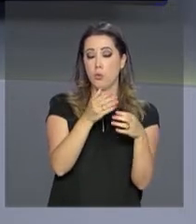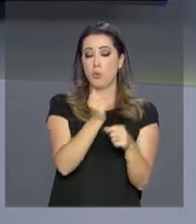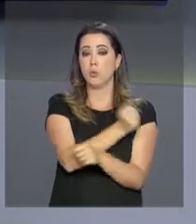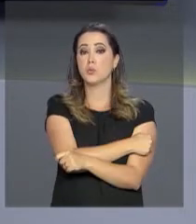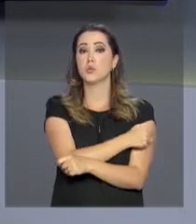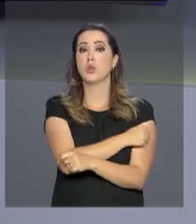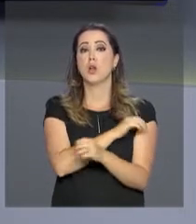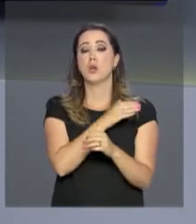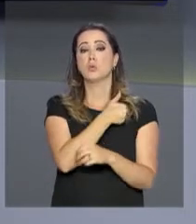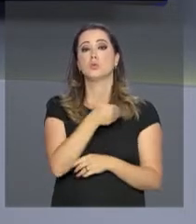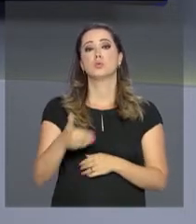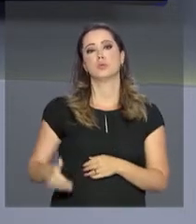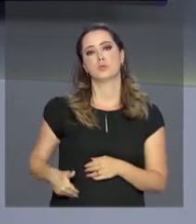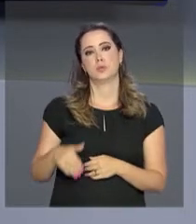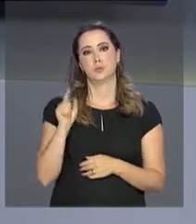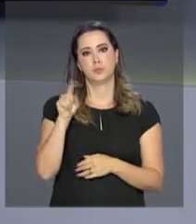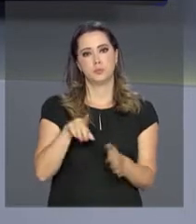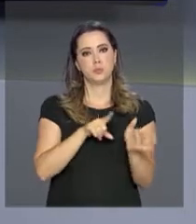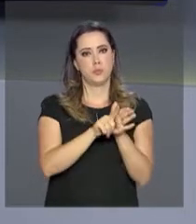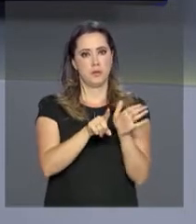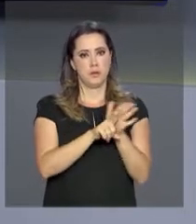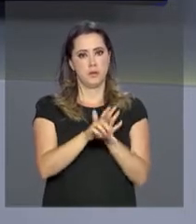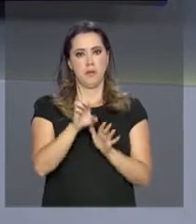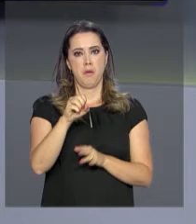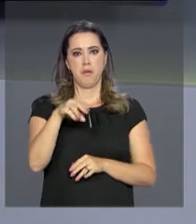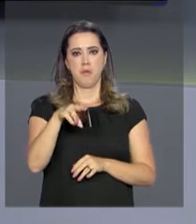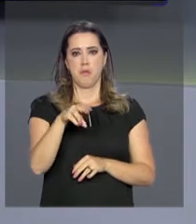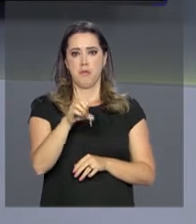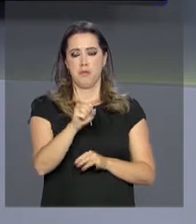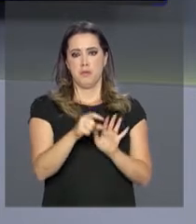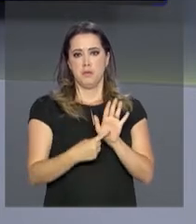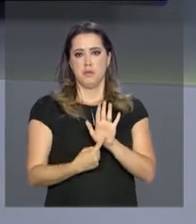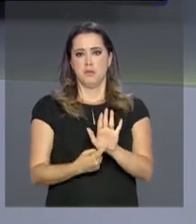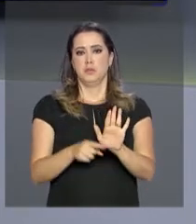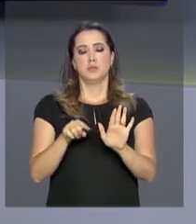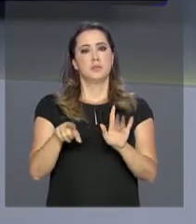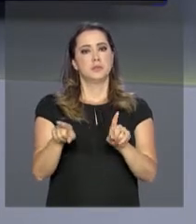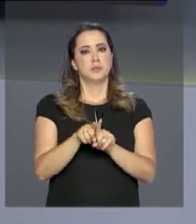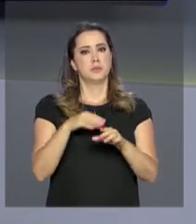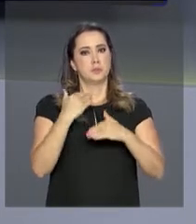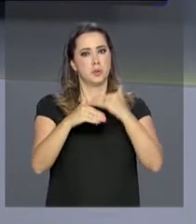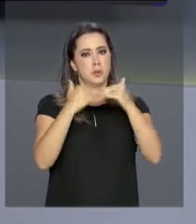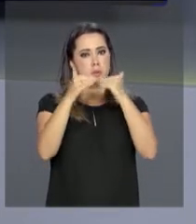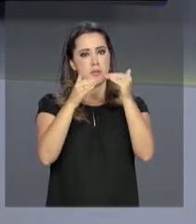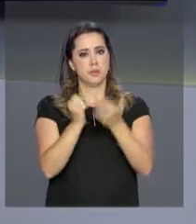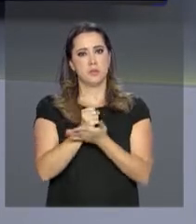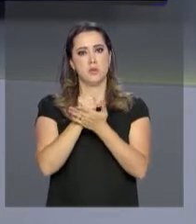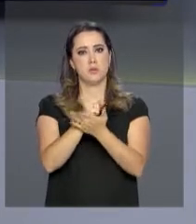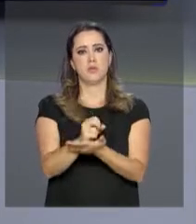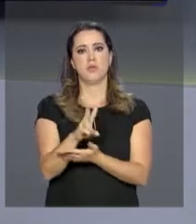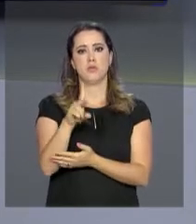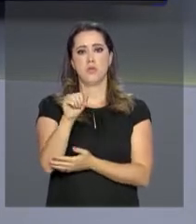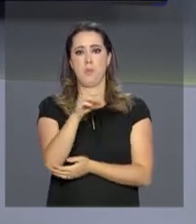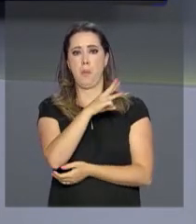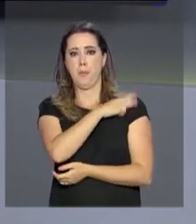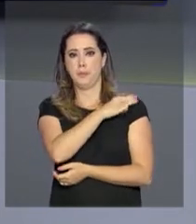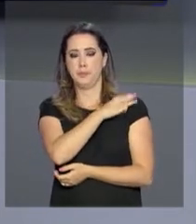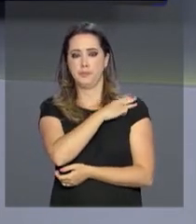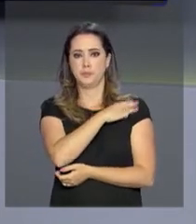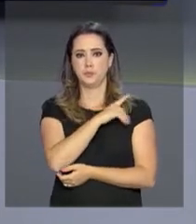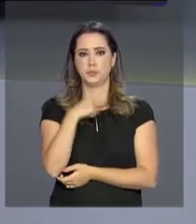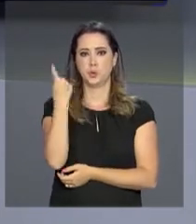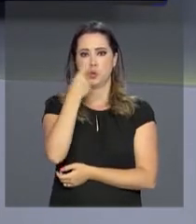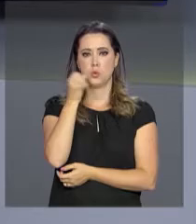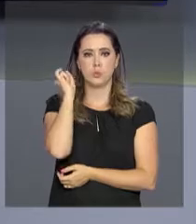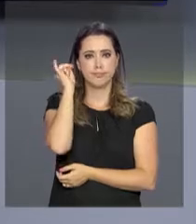dado faz parte do censo escolar 2017 que aponta também um crescimento na oferta de vagas para o ensino médio em período